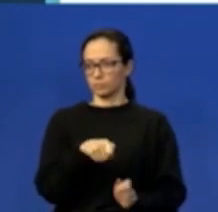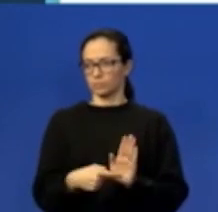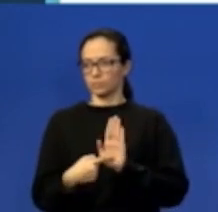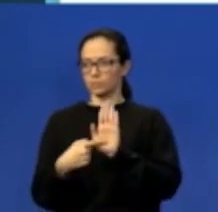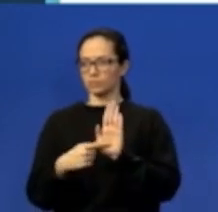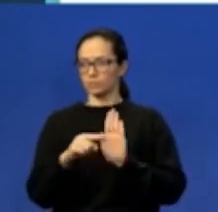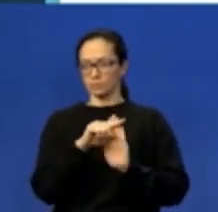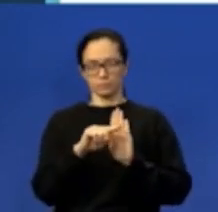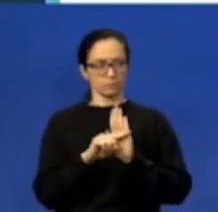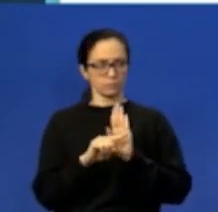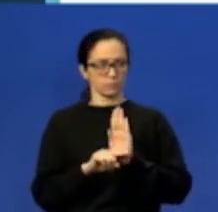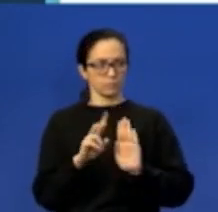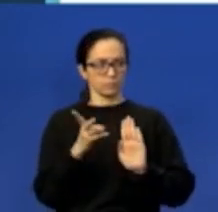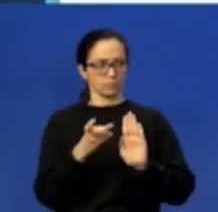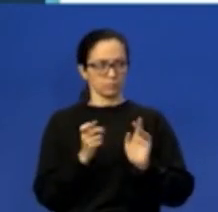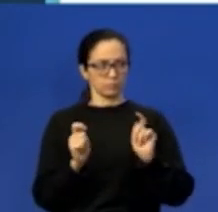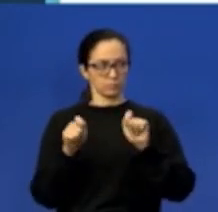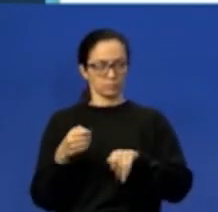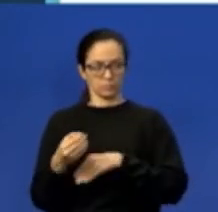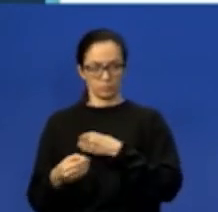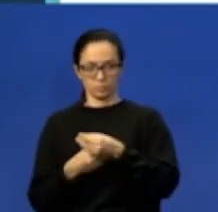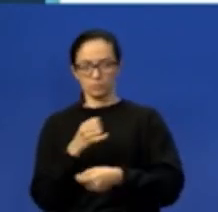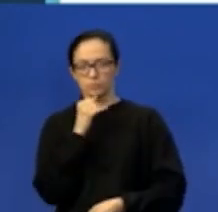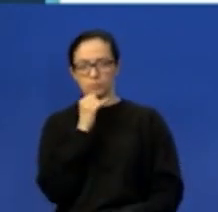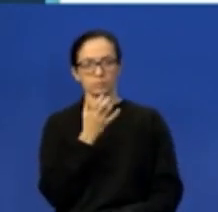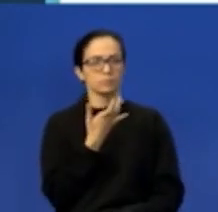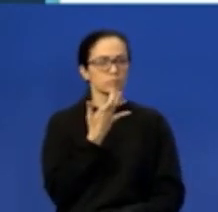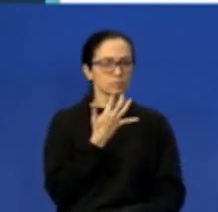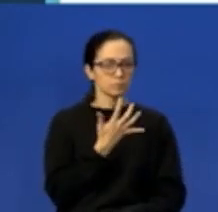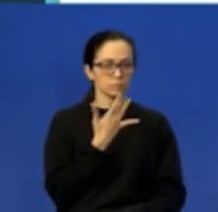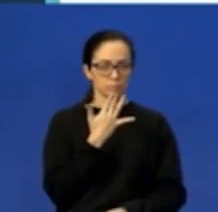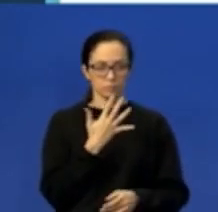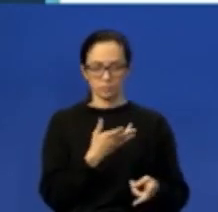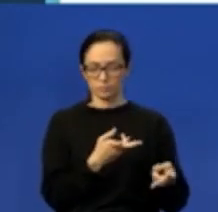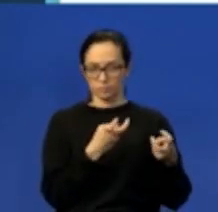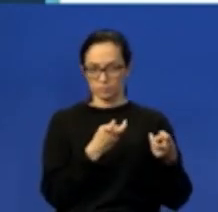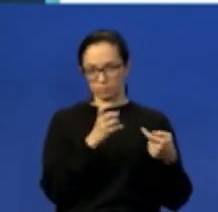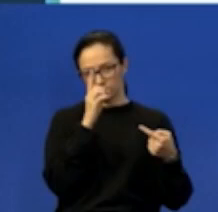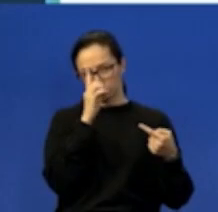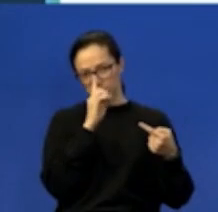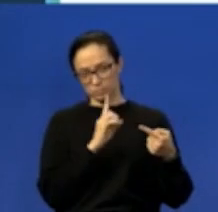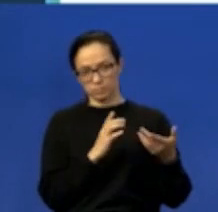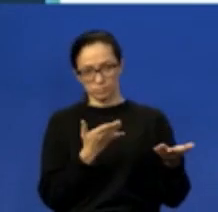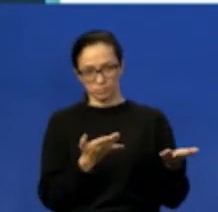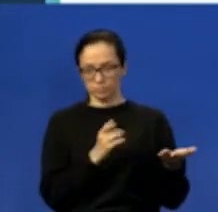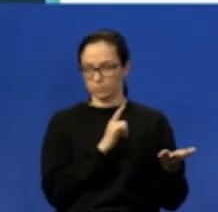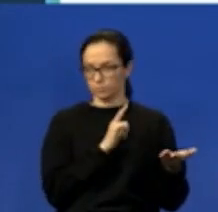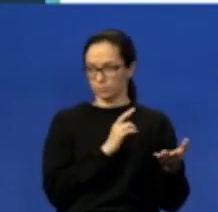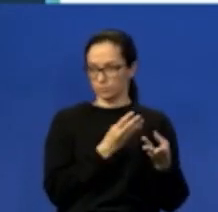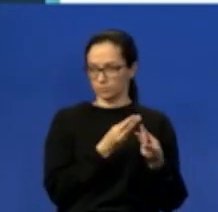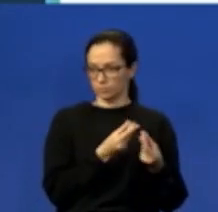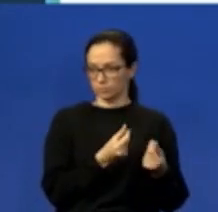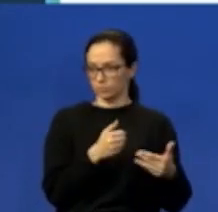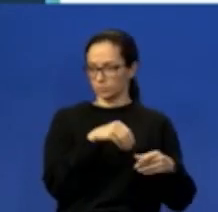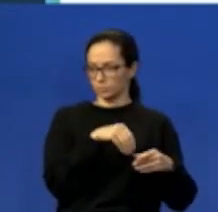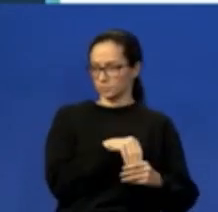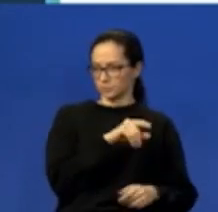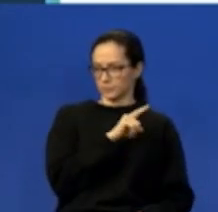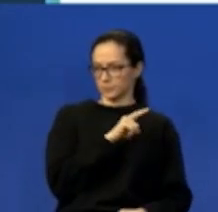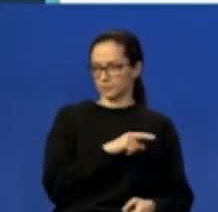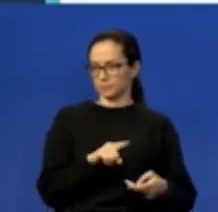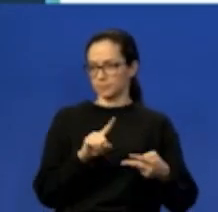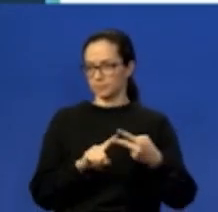elementos analisados na urina tipo 1, como, por exemplo, a cor, né, que geralmente ela é amarelada devido à presença de um pigmento chamado urocromo.